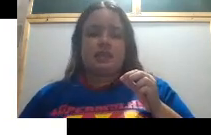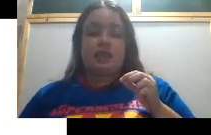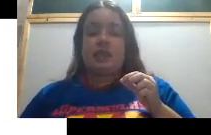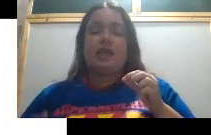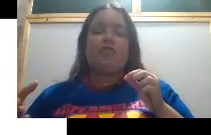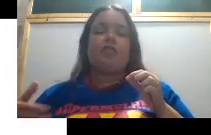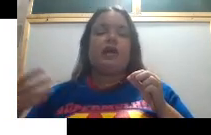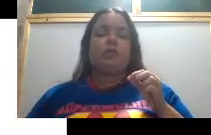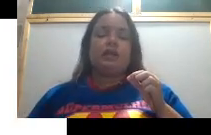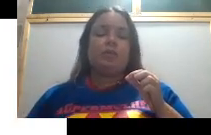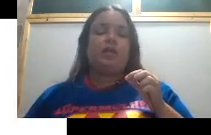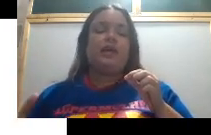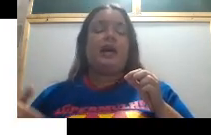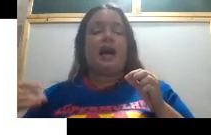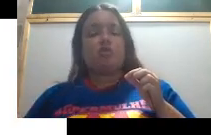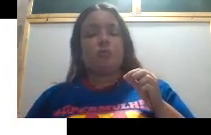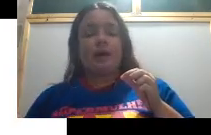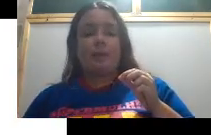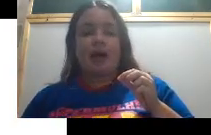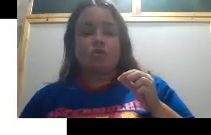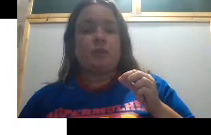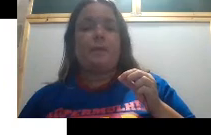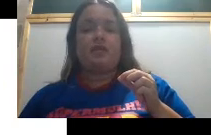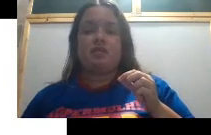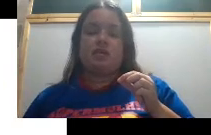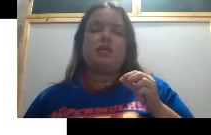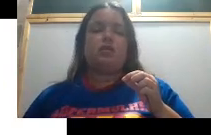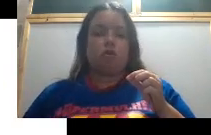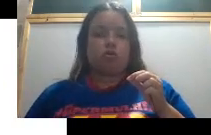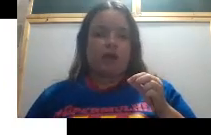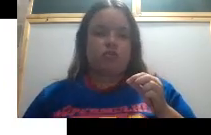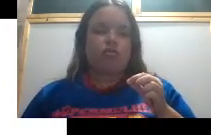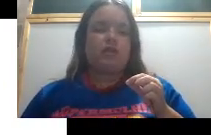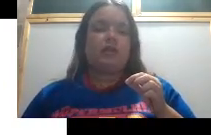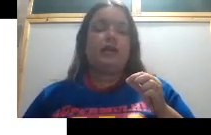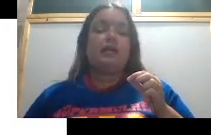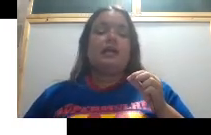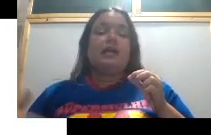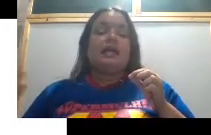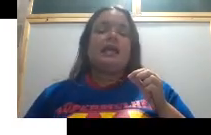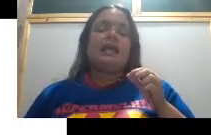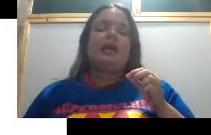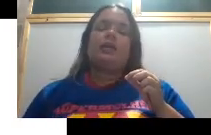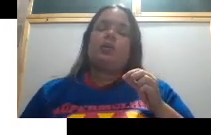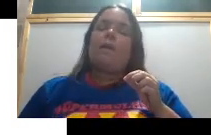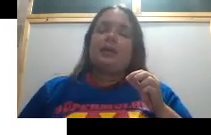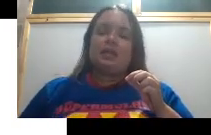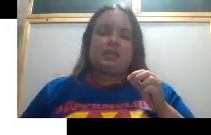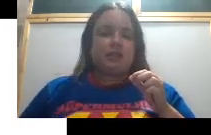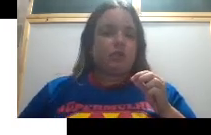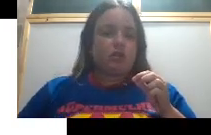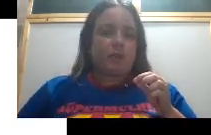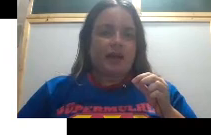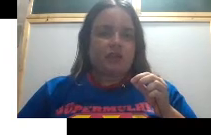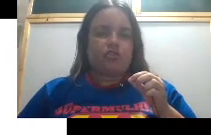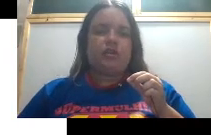letras e quem foi a única mulher a assumir a assumir a presidência nosso país né Quem é o atual